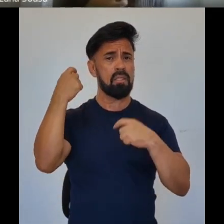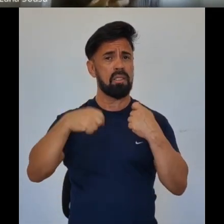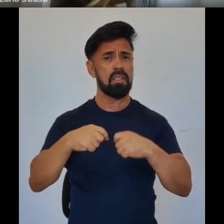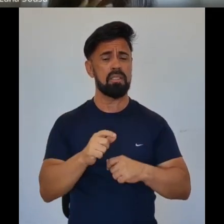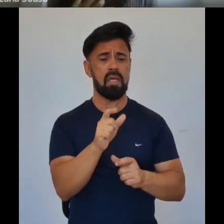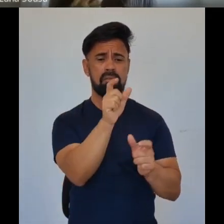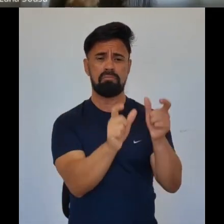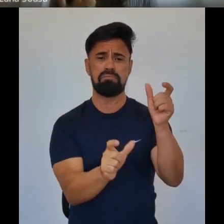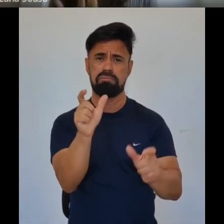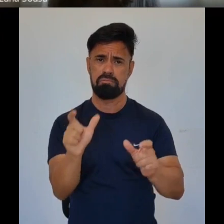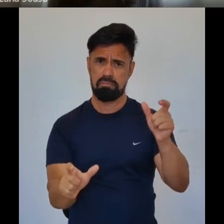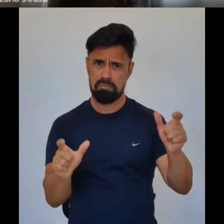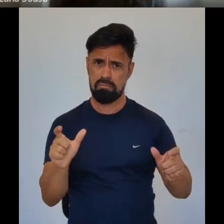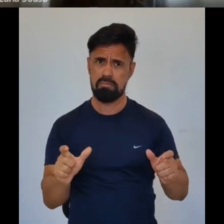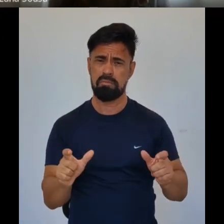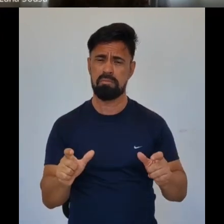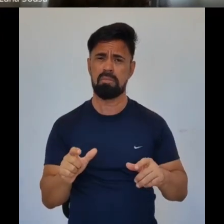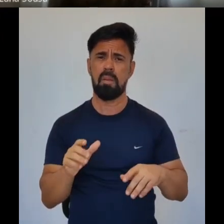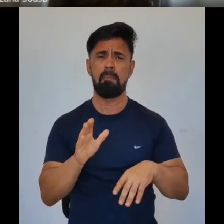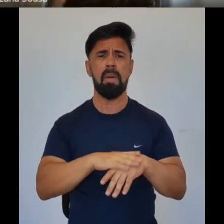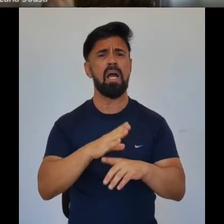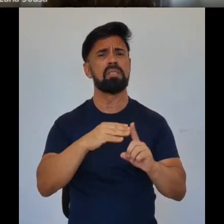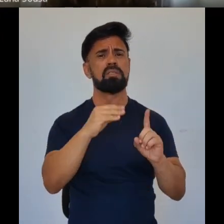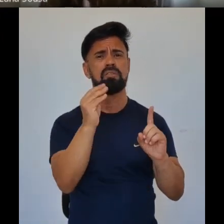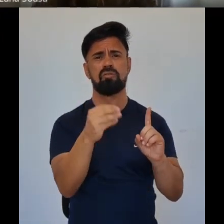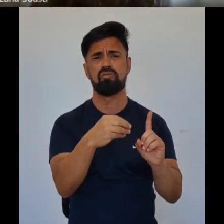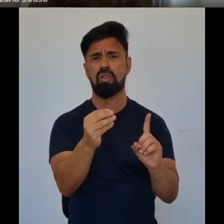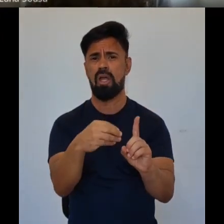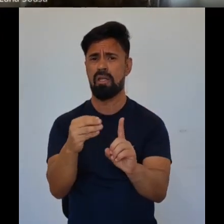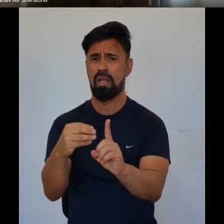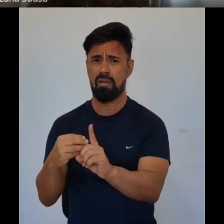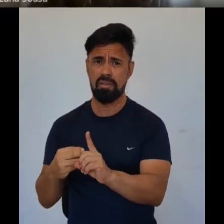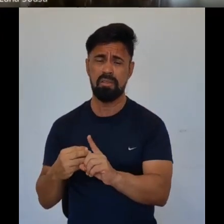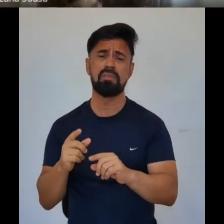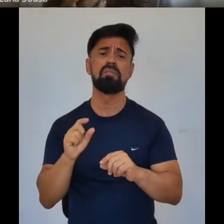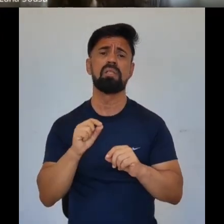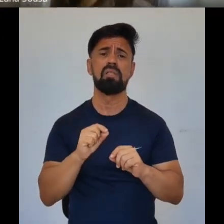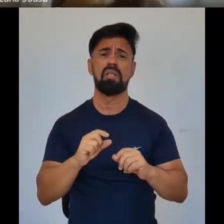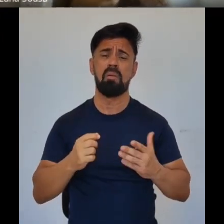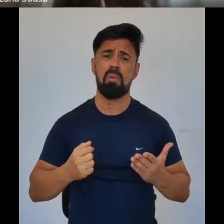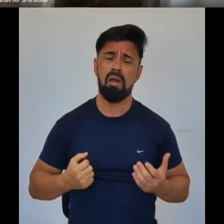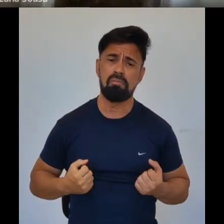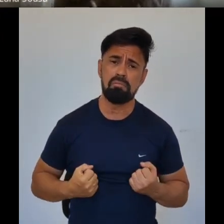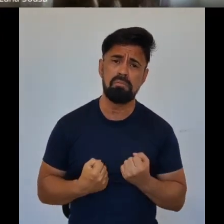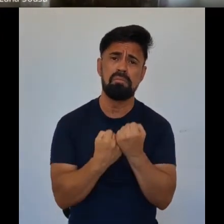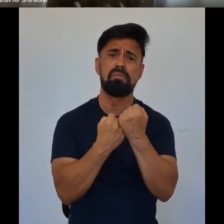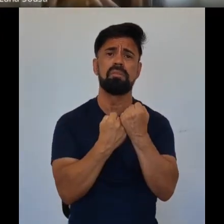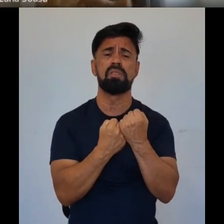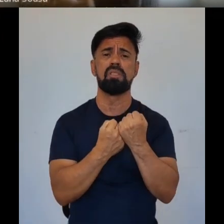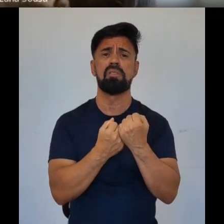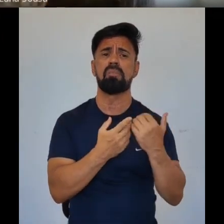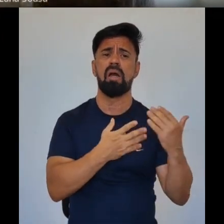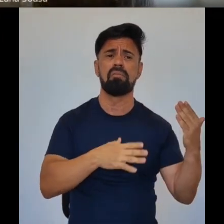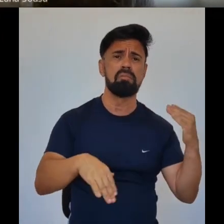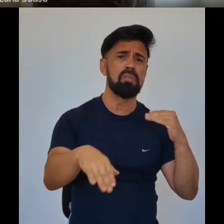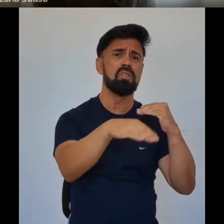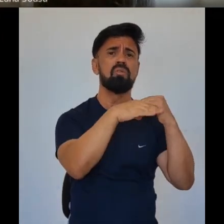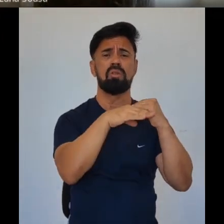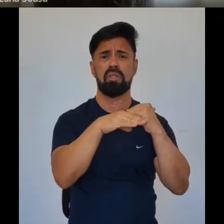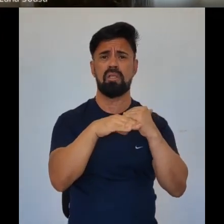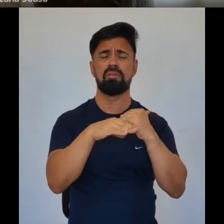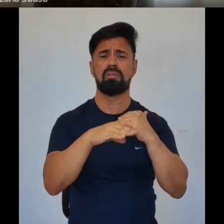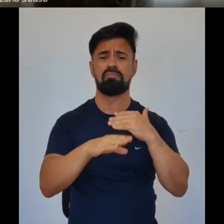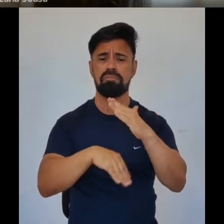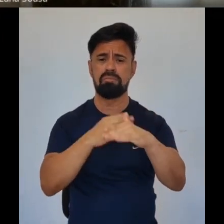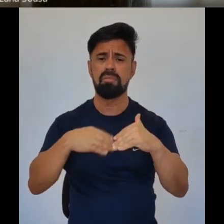No SUS, a gente tem algumas políticas nacionais para a promoção da equidade. A gente precisa de uma política pensada nas